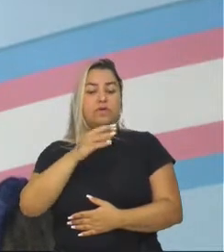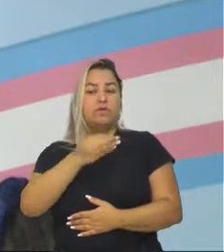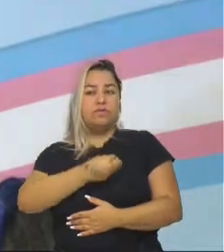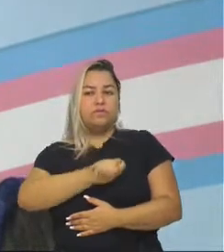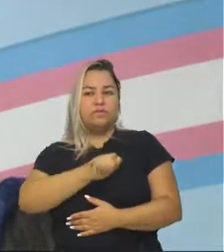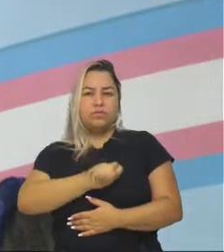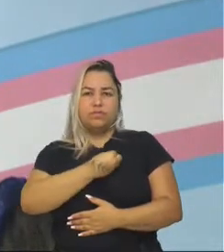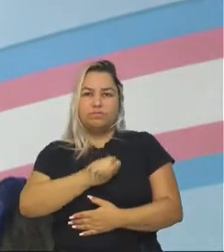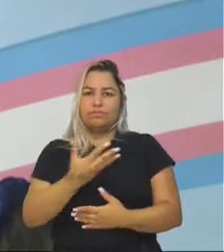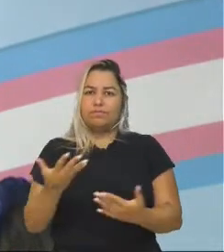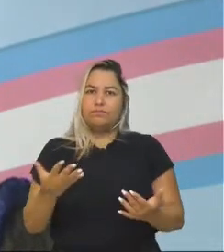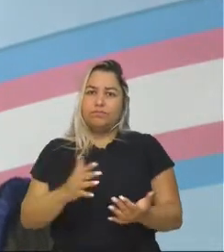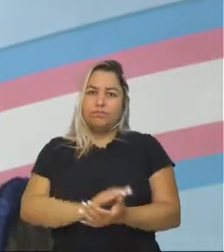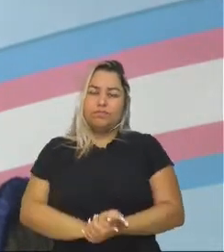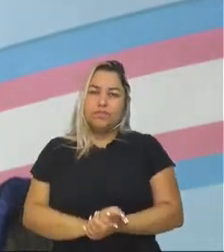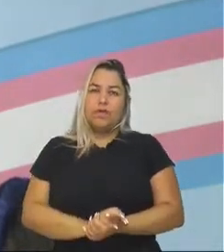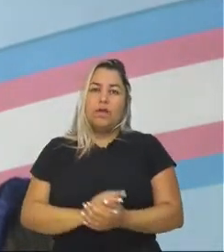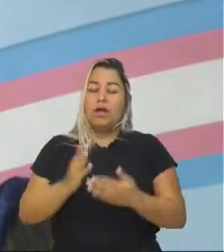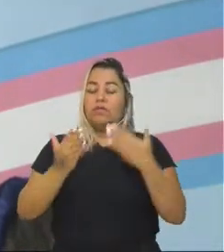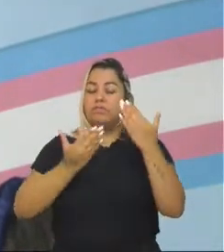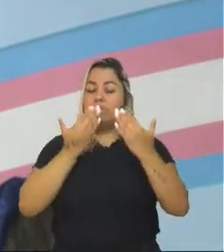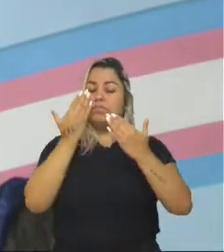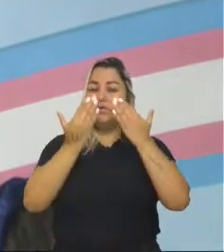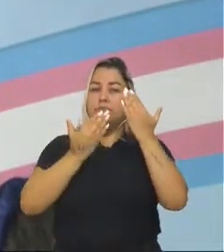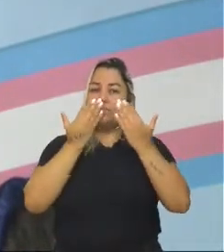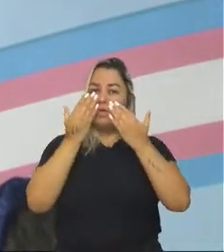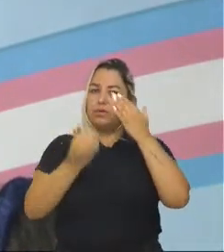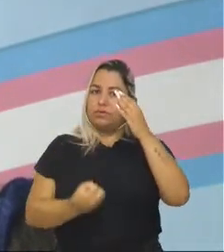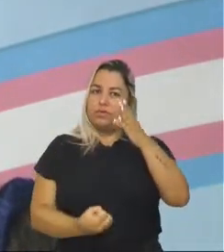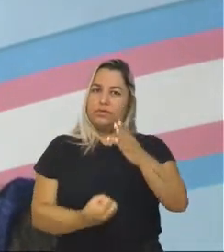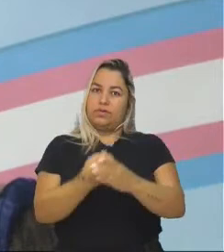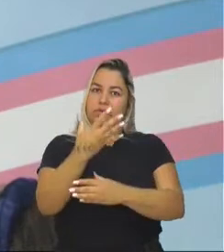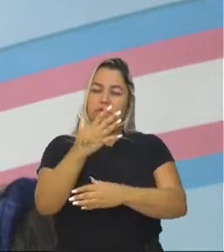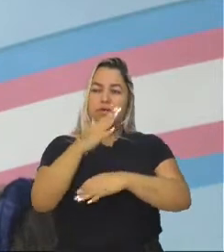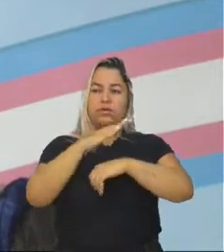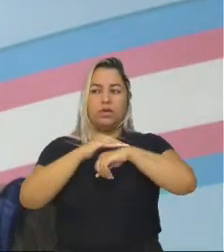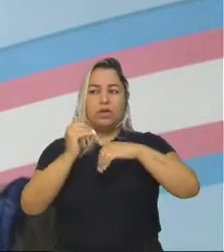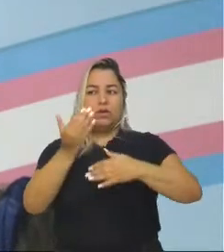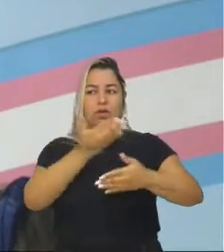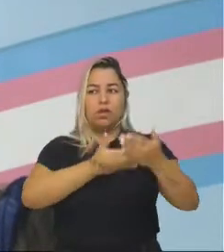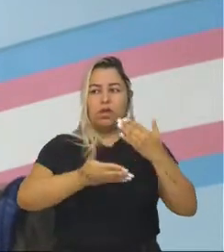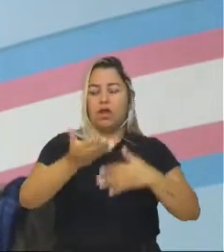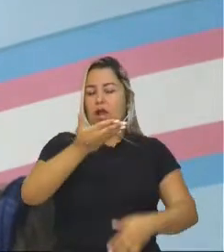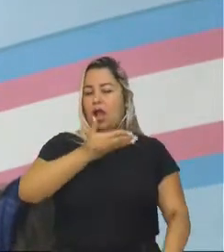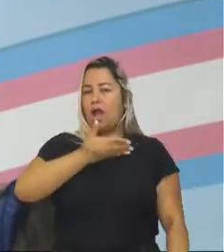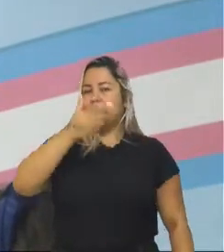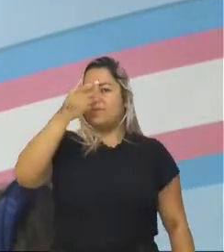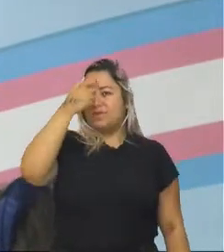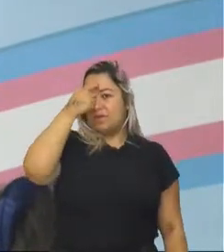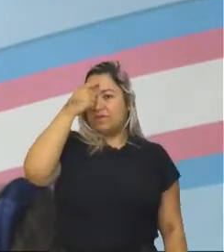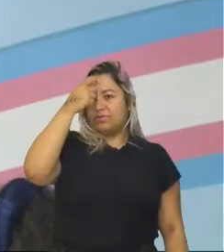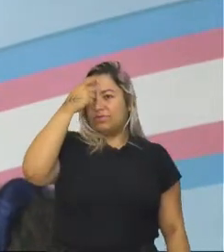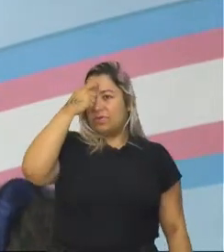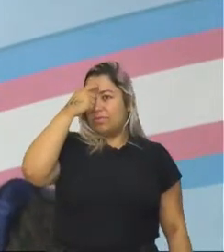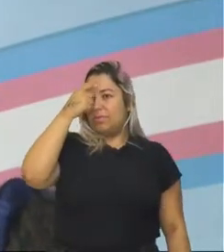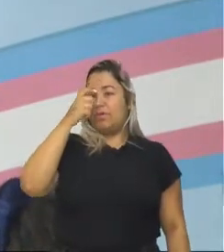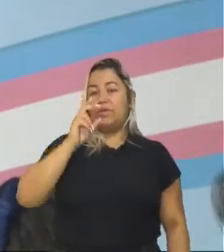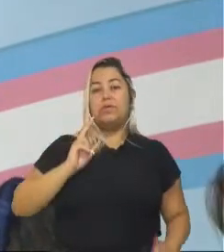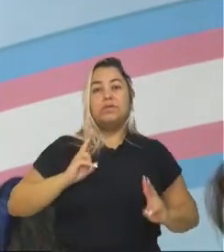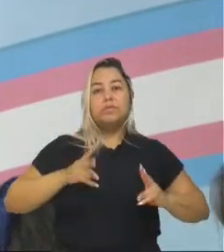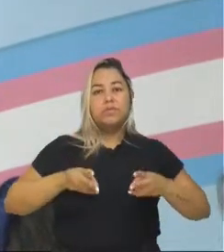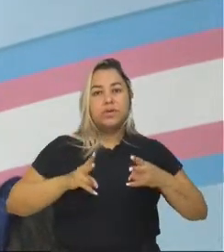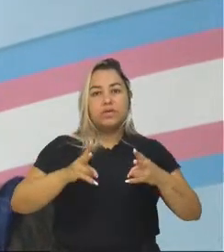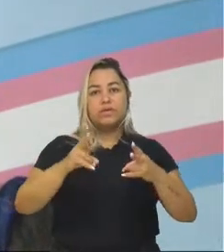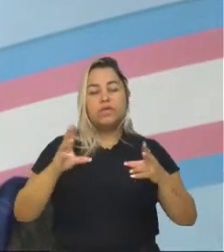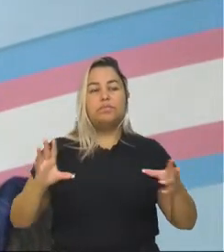psicologia e estar nesse nosso lugar de fala, é criar afeto, é criar amizades, memórias para sempre.